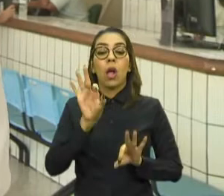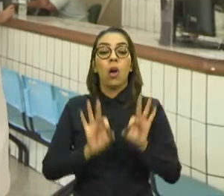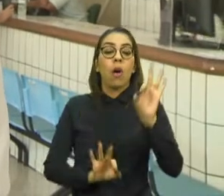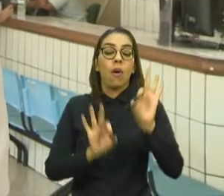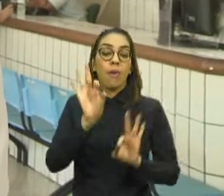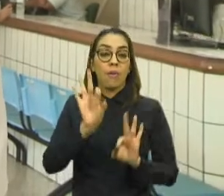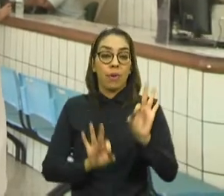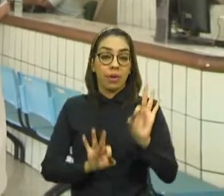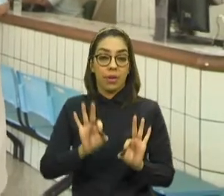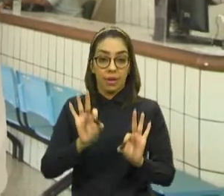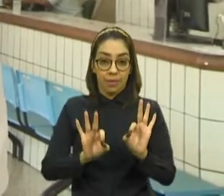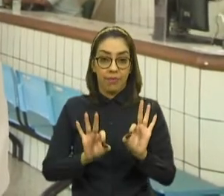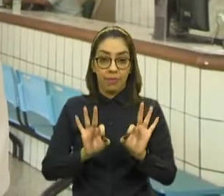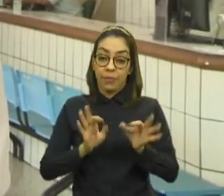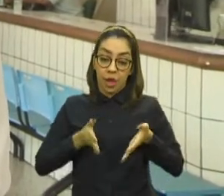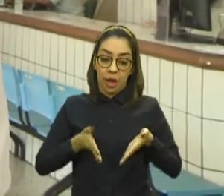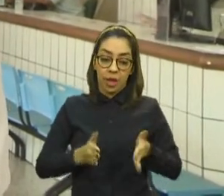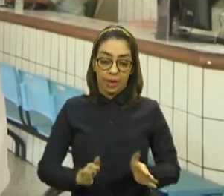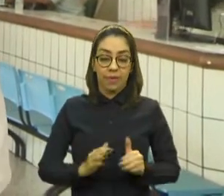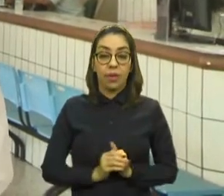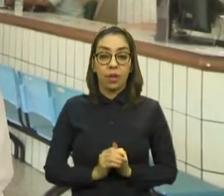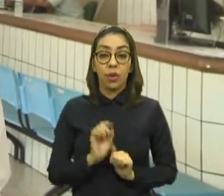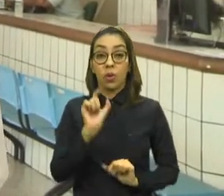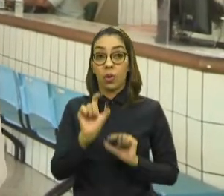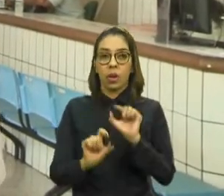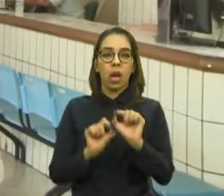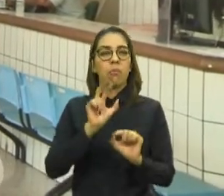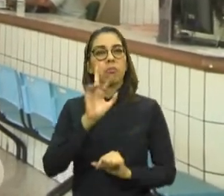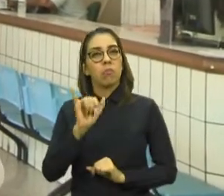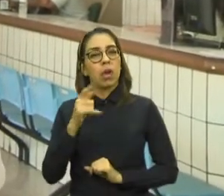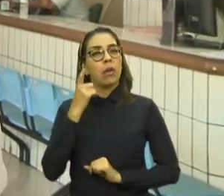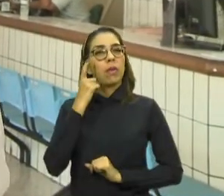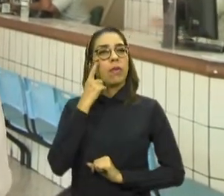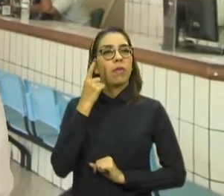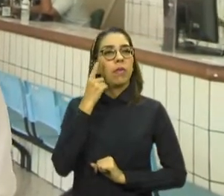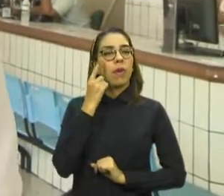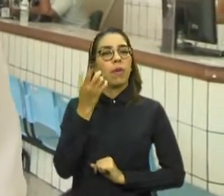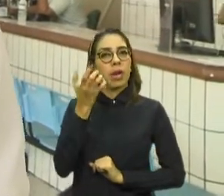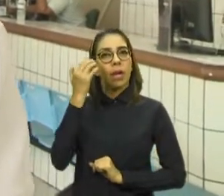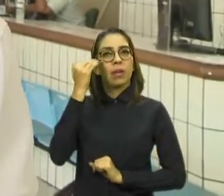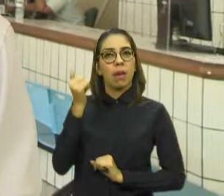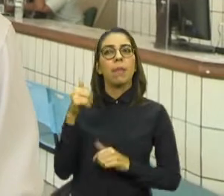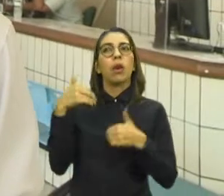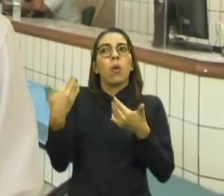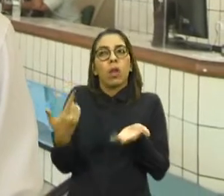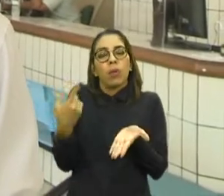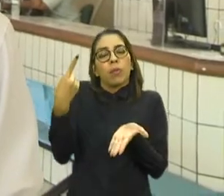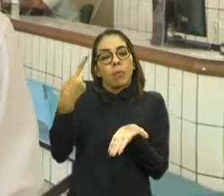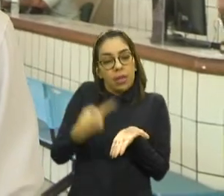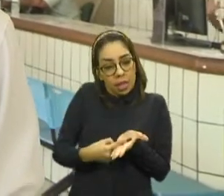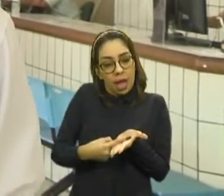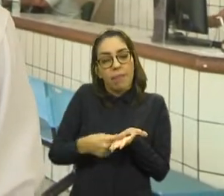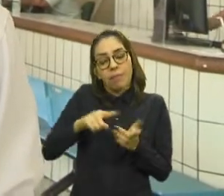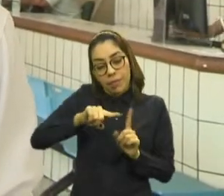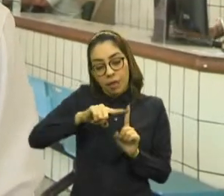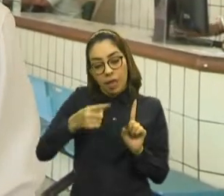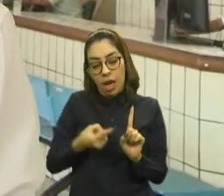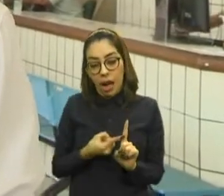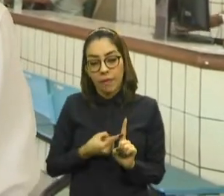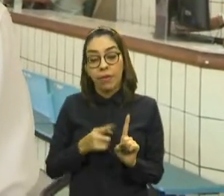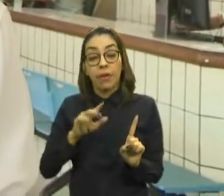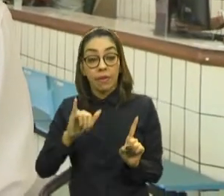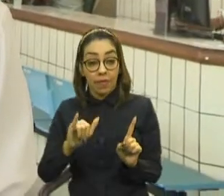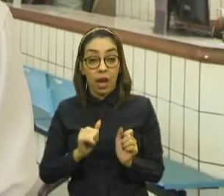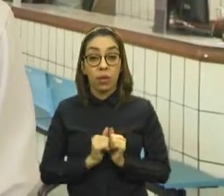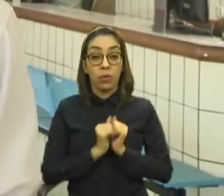que é planejamento reprodutivo? Eu vou planejar quando vou engravidar, eu faço um acompanhamento